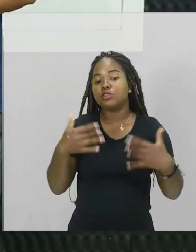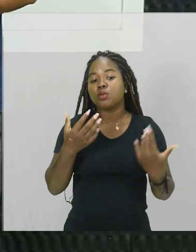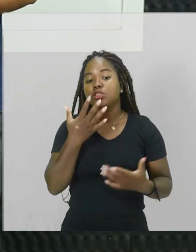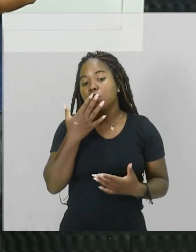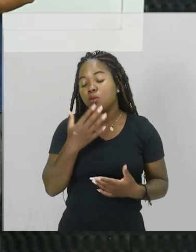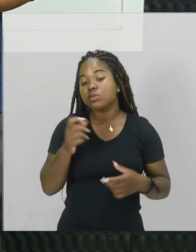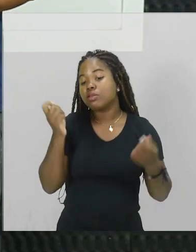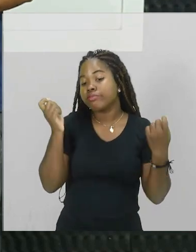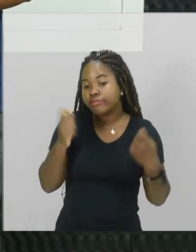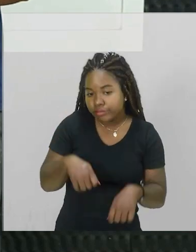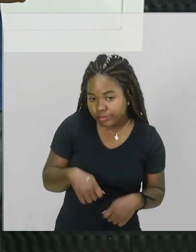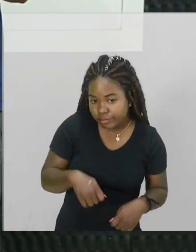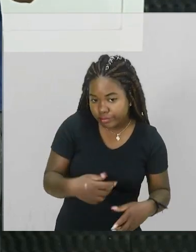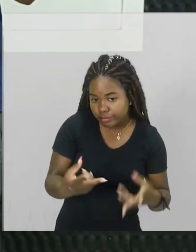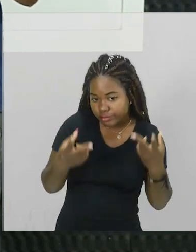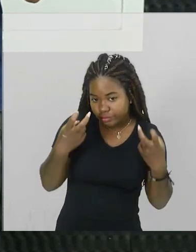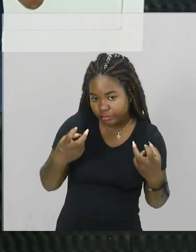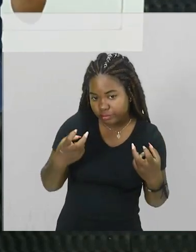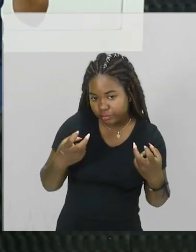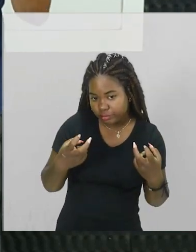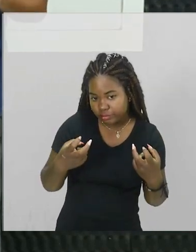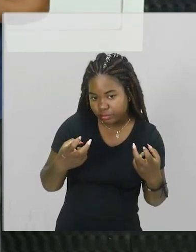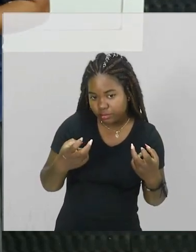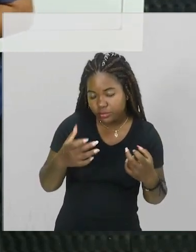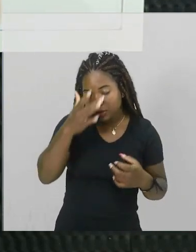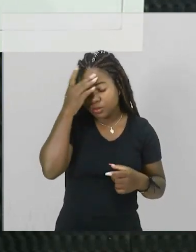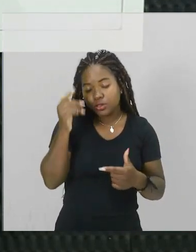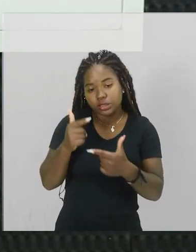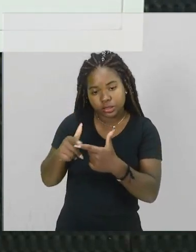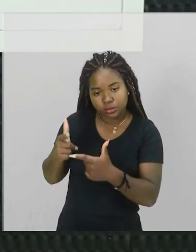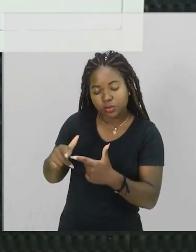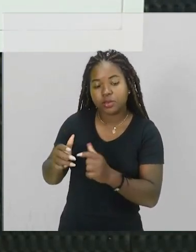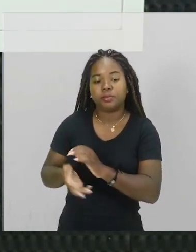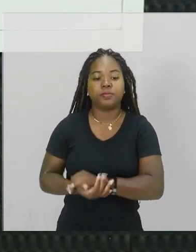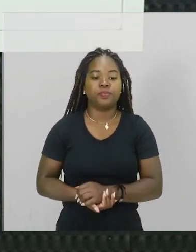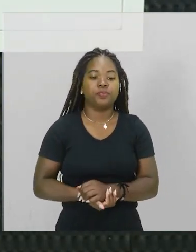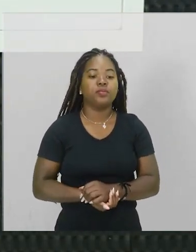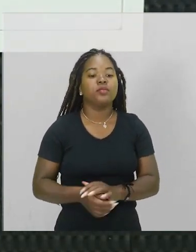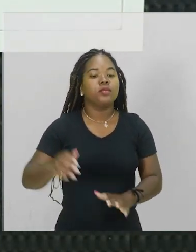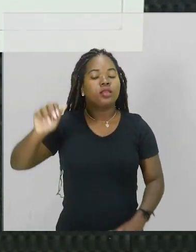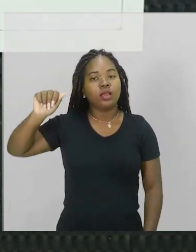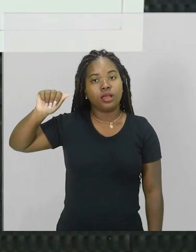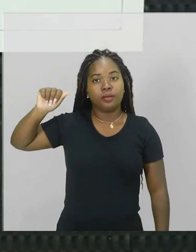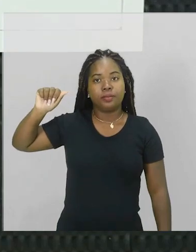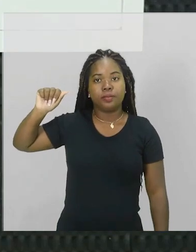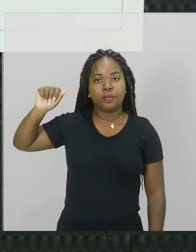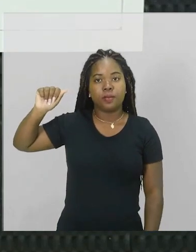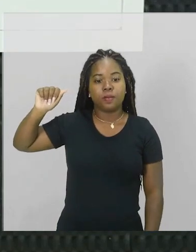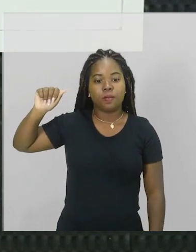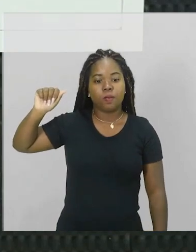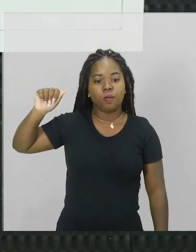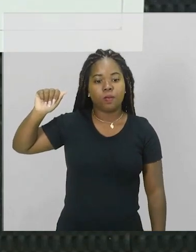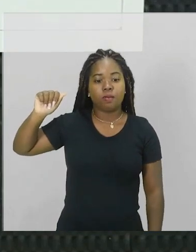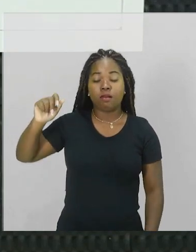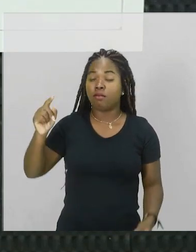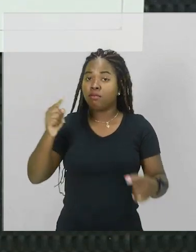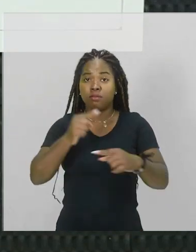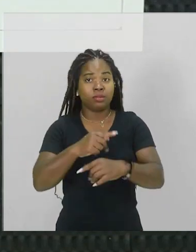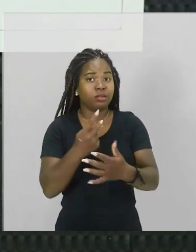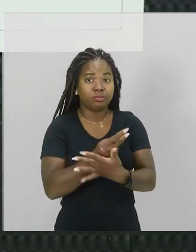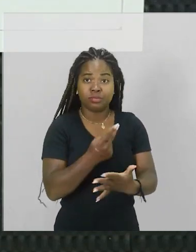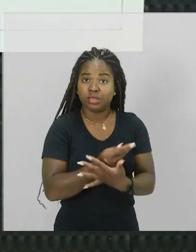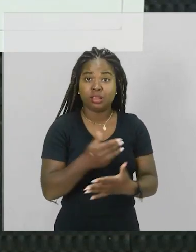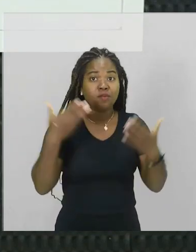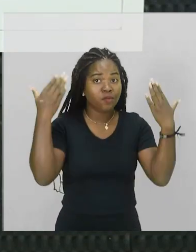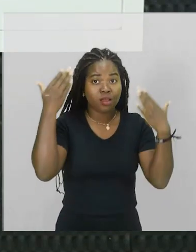vão conseguir identificar, né, iguais? Letra A, o vermelho, certo? Totalmente ao contrário, ele não vai conseguir